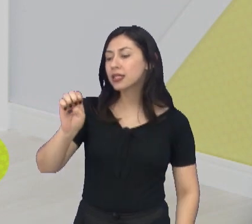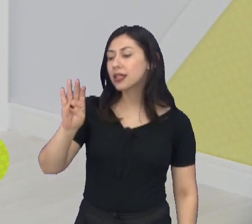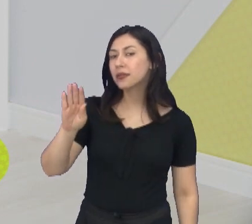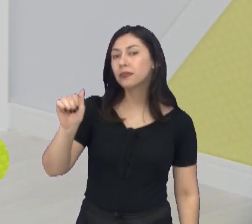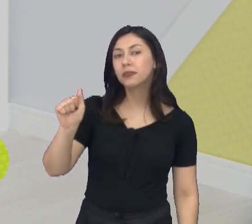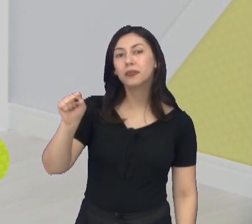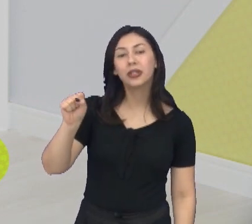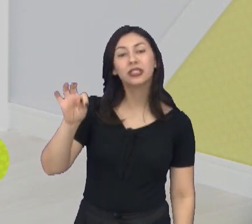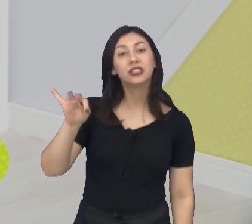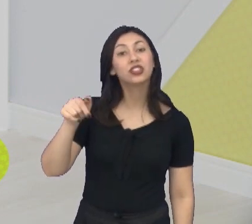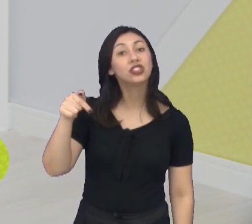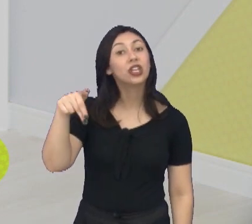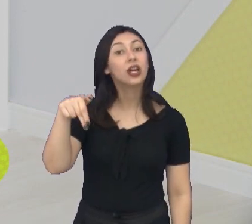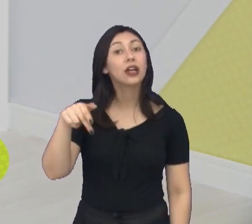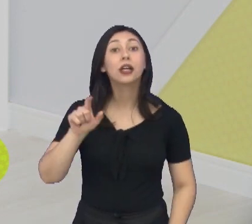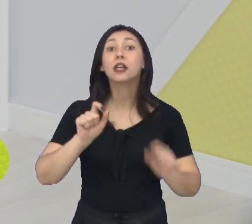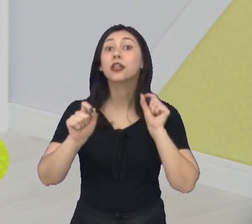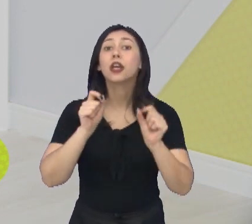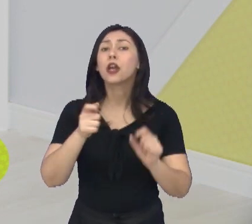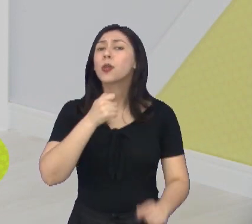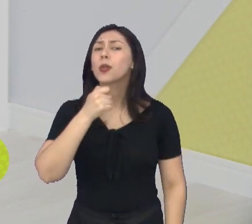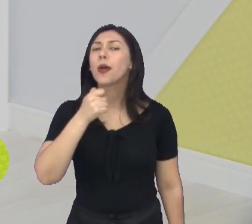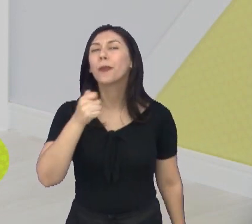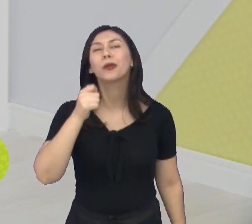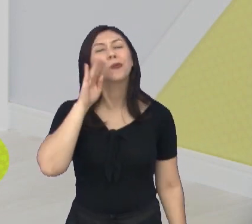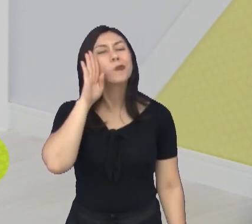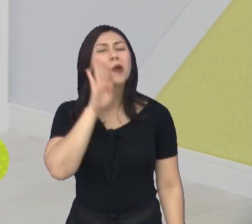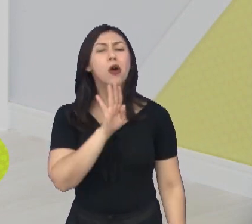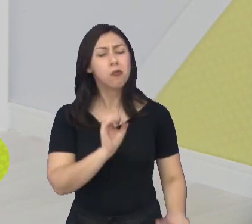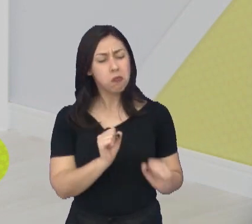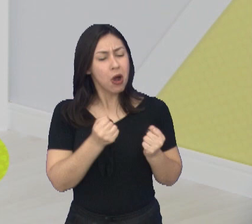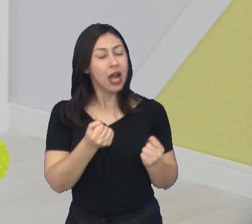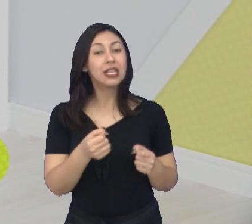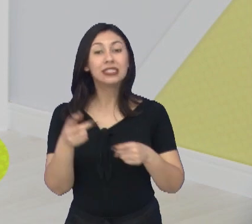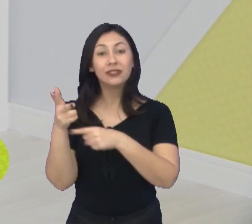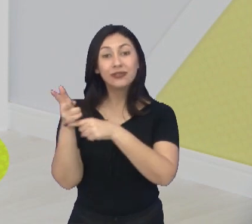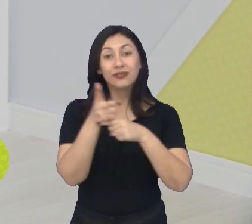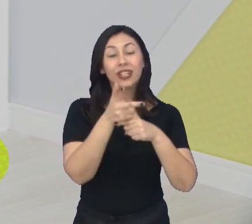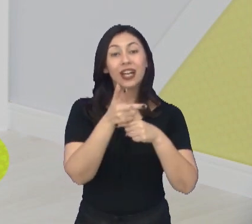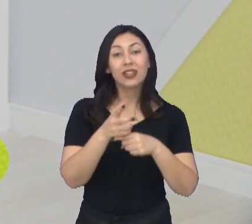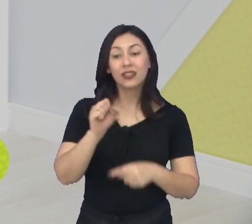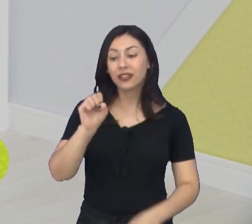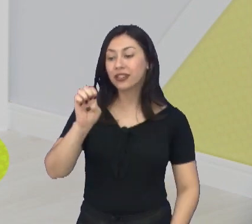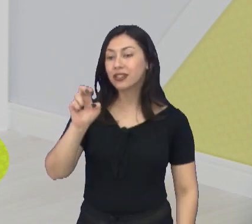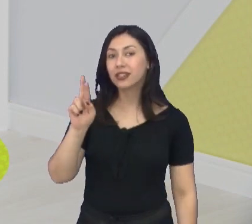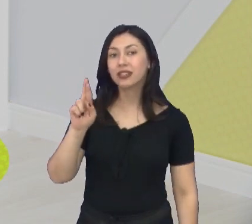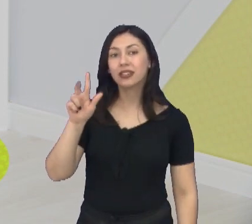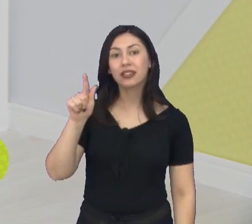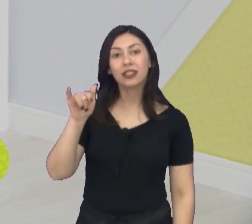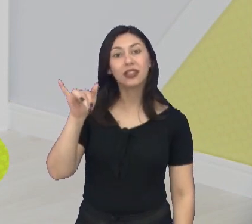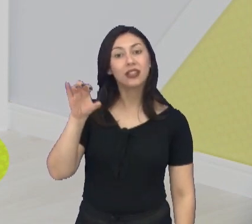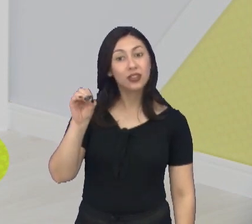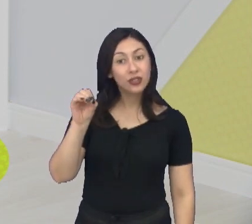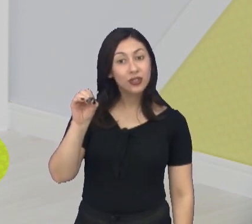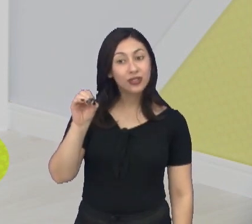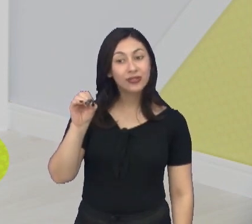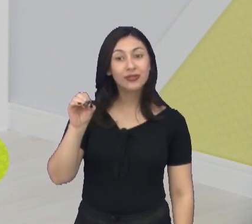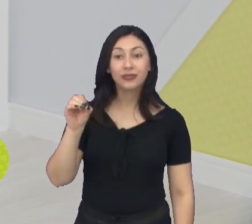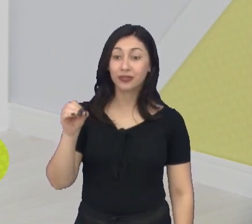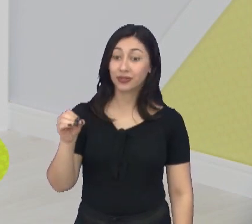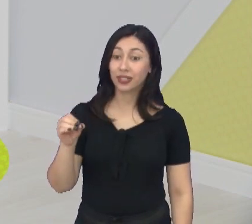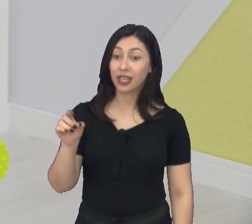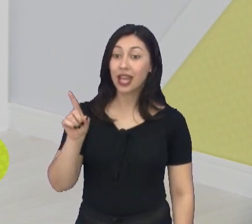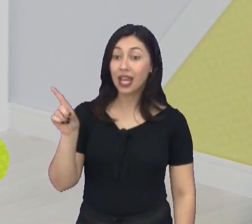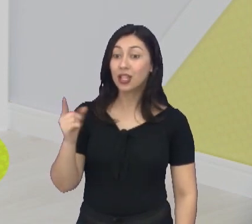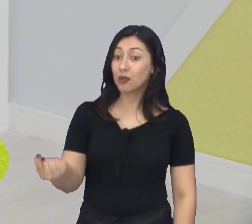Figueiredo é o nosso repórter intrépido Paulo Ricardo e o cinegrafista Sérgio Nascimento, o nosso Ralph Scrum do rugby. Sabia que ele